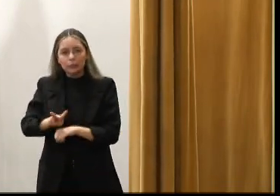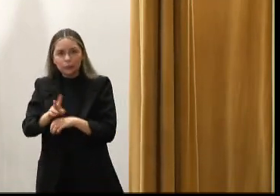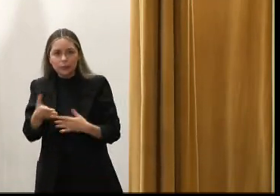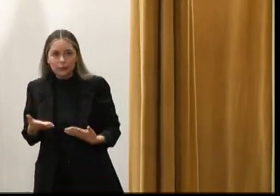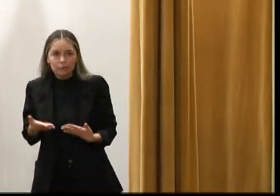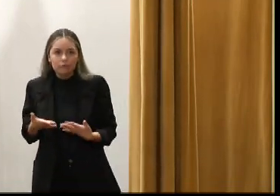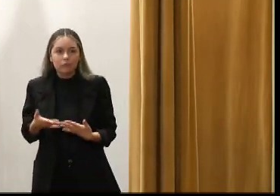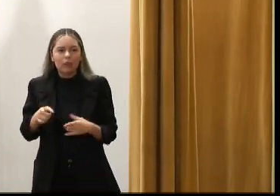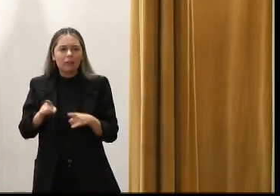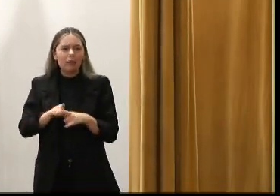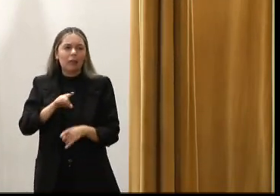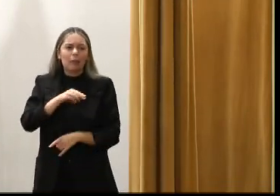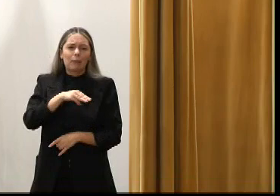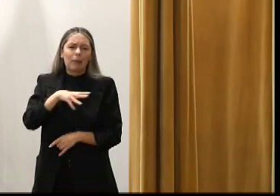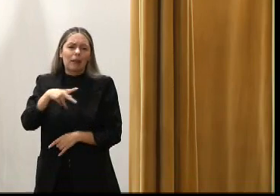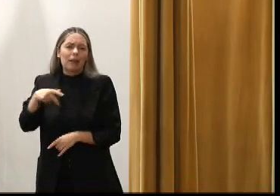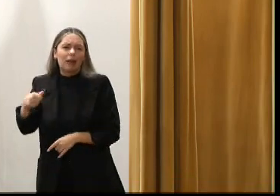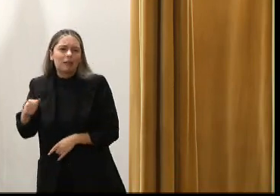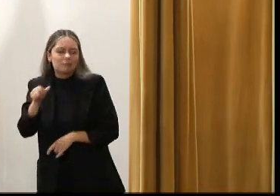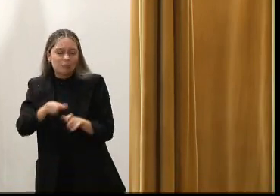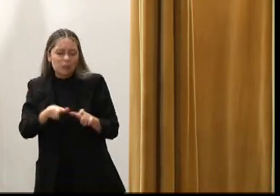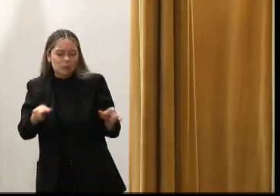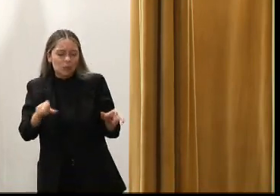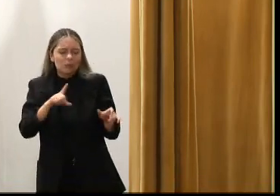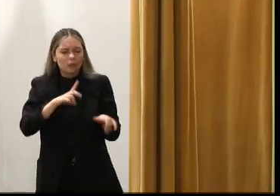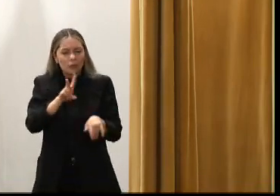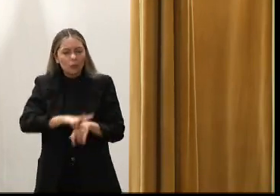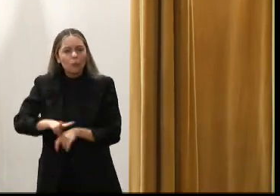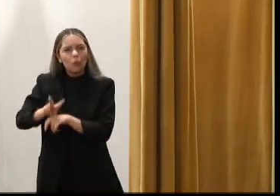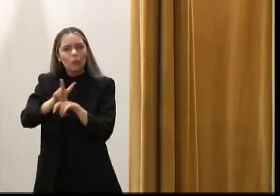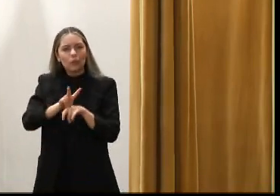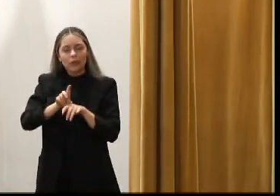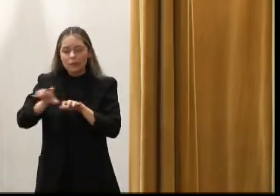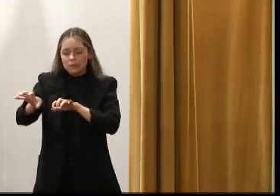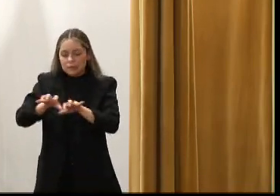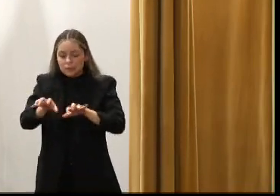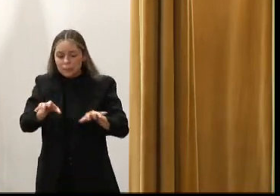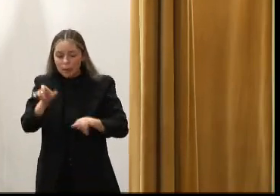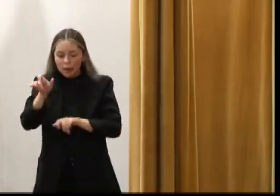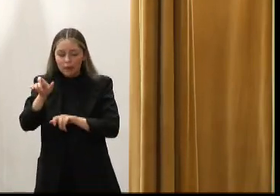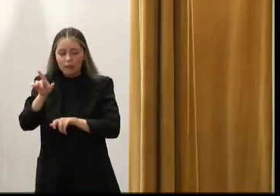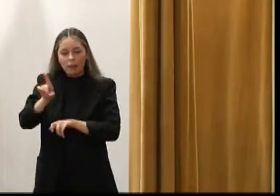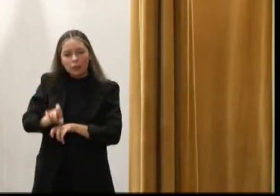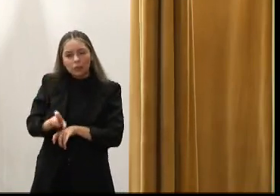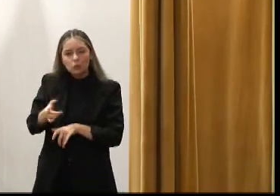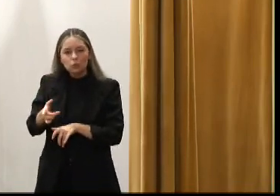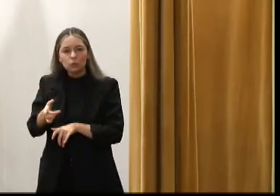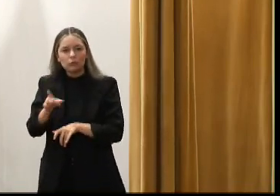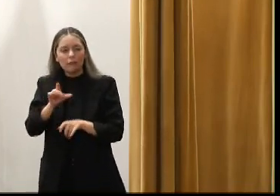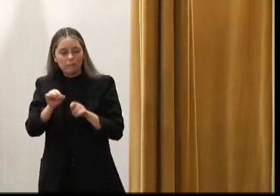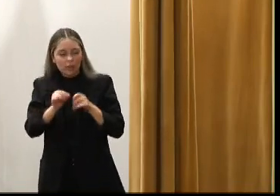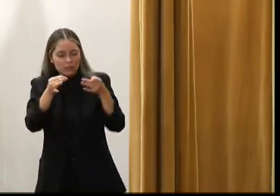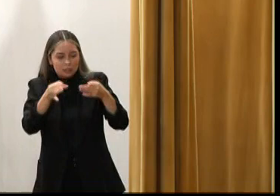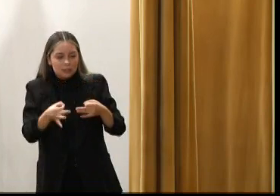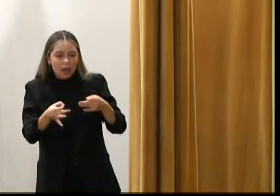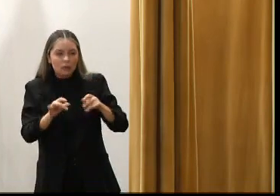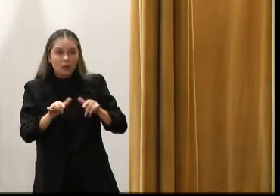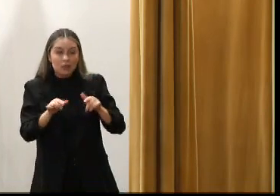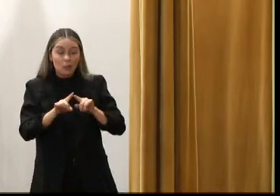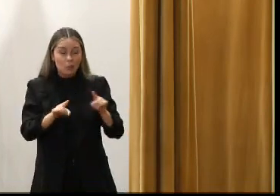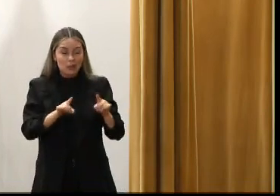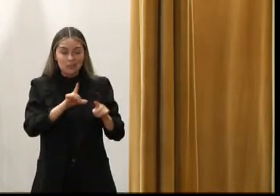E tem milhares de pessoas, e aqui só pessoas que cuidam, que separam lixo, que fazem as coisas corretamente, mas